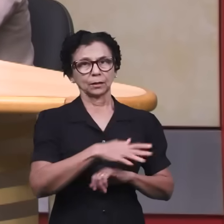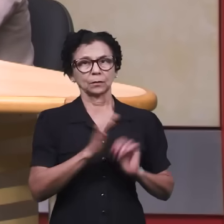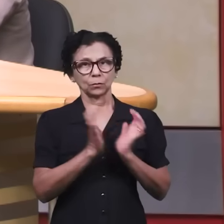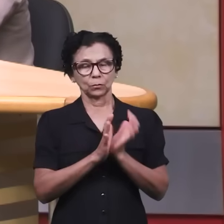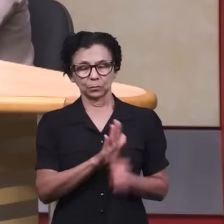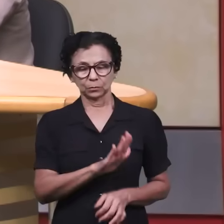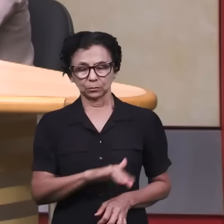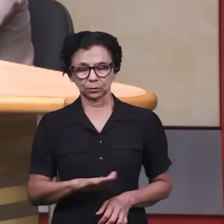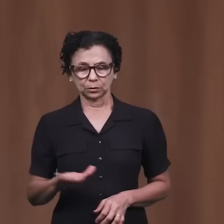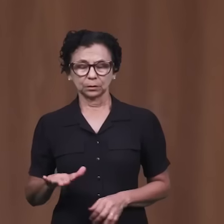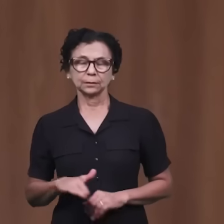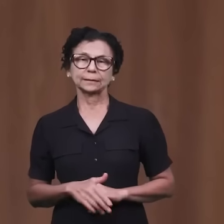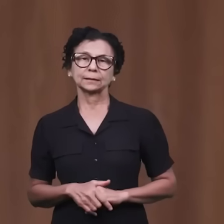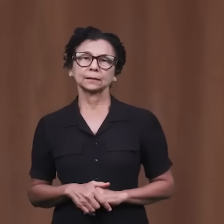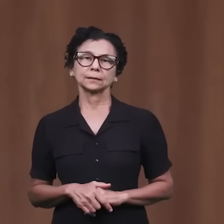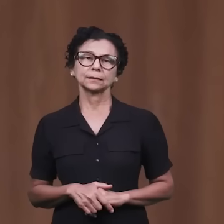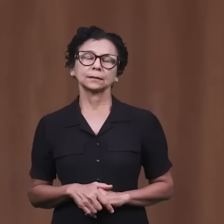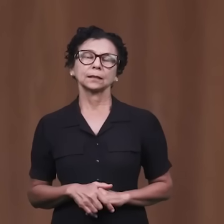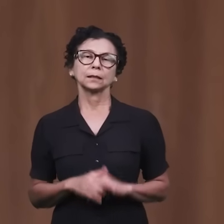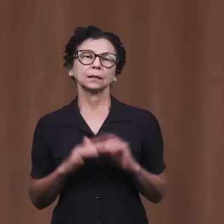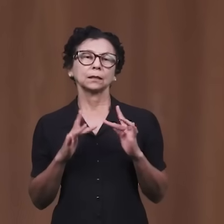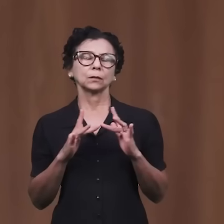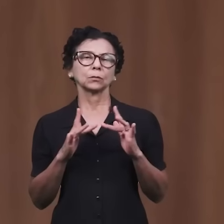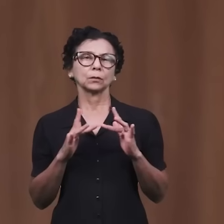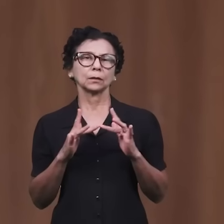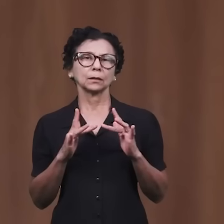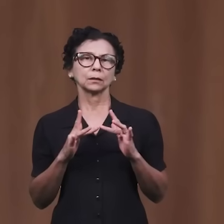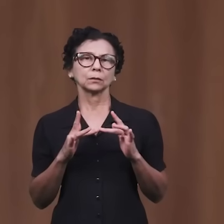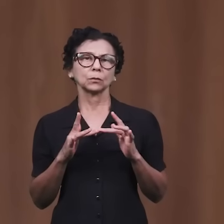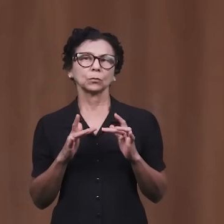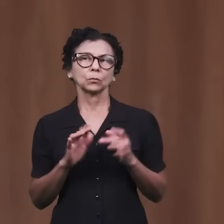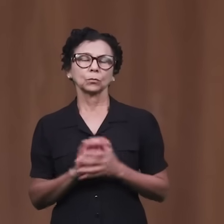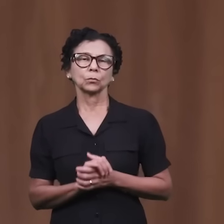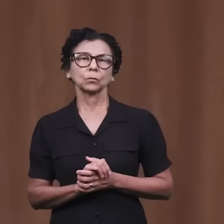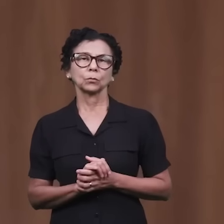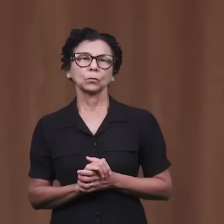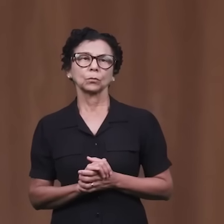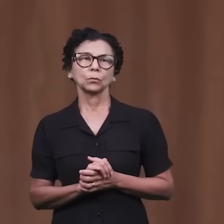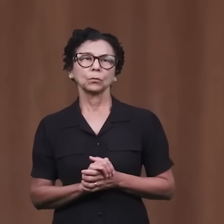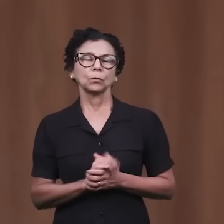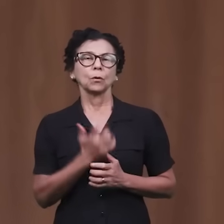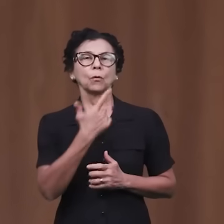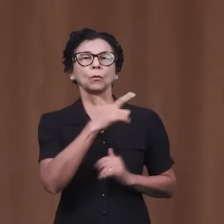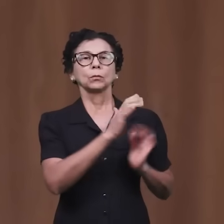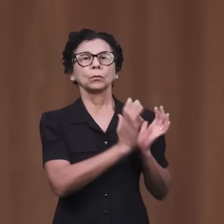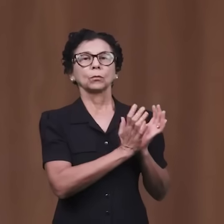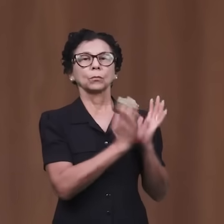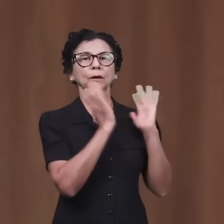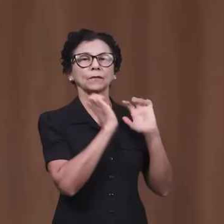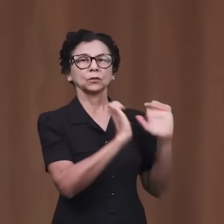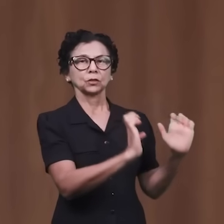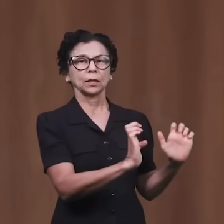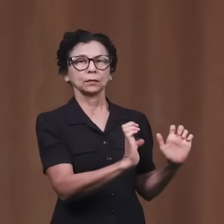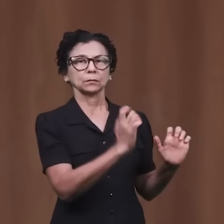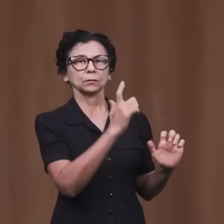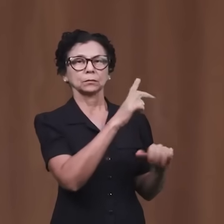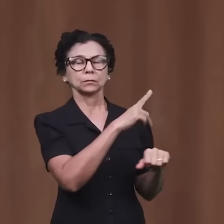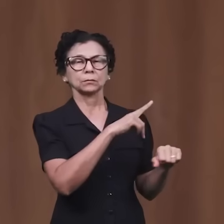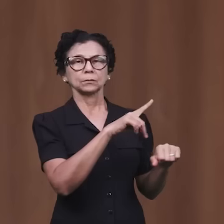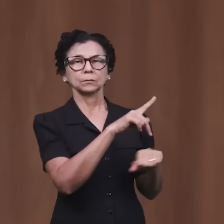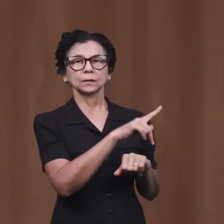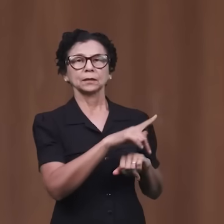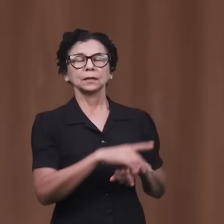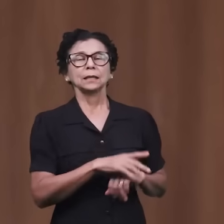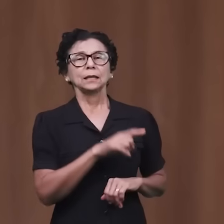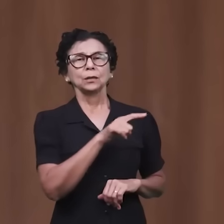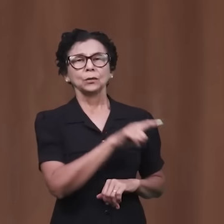que nós temos tido muito contato com pastores de outros grupos evangélicos em outros